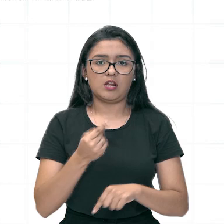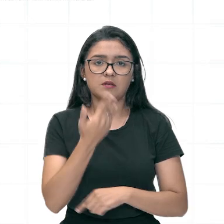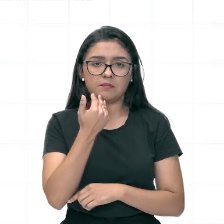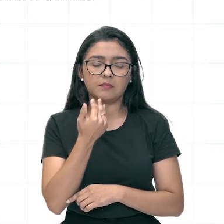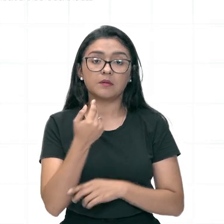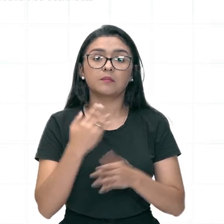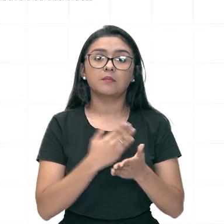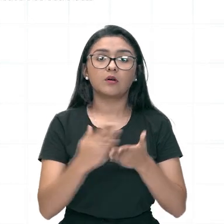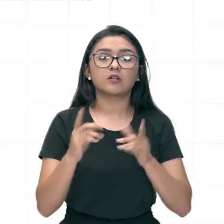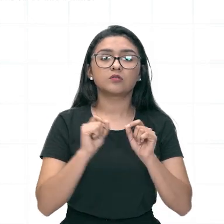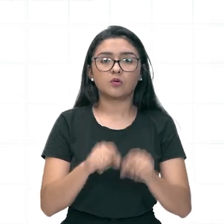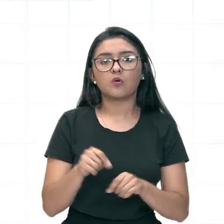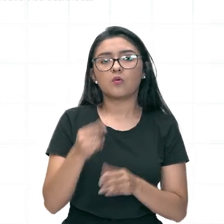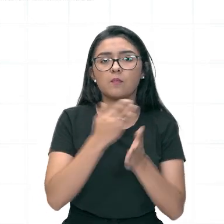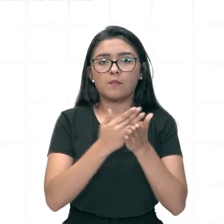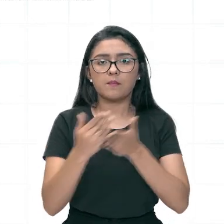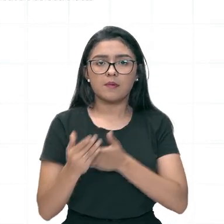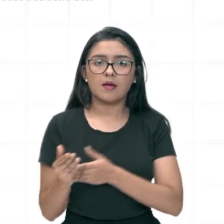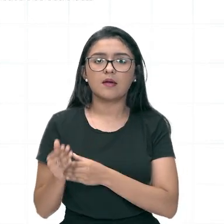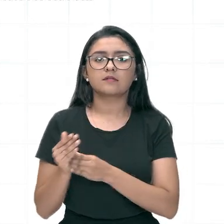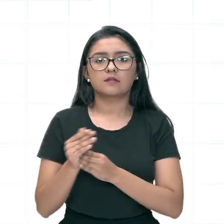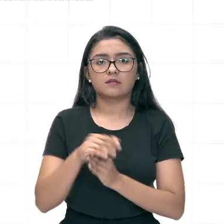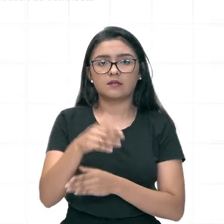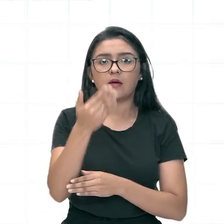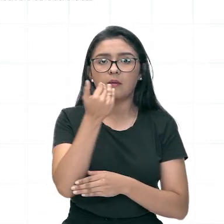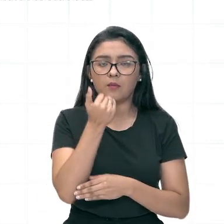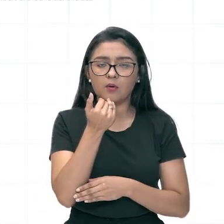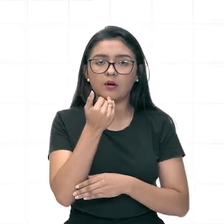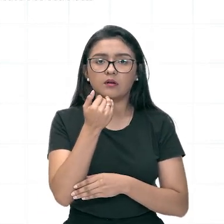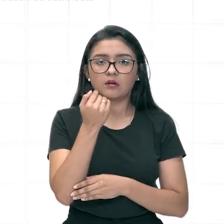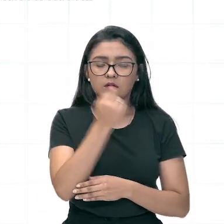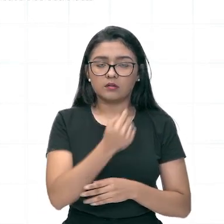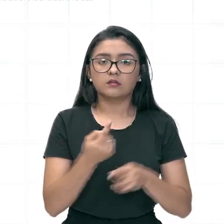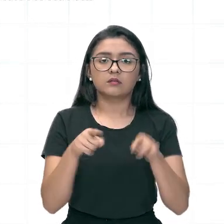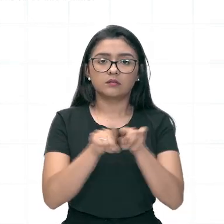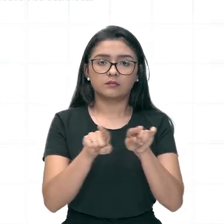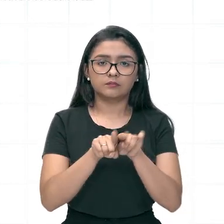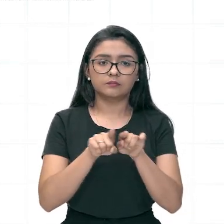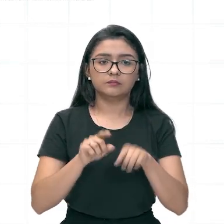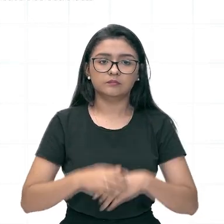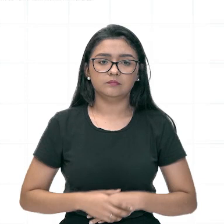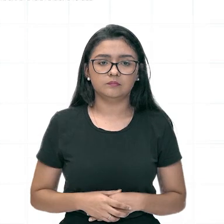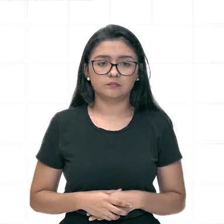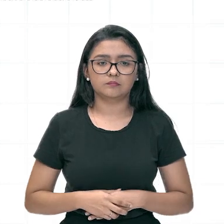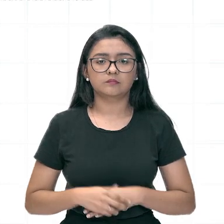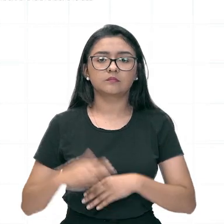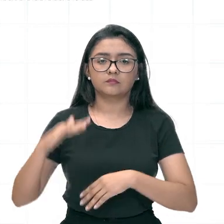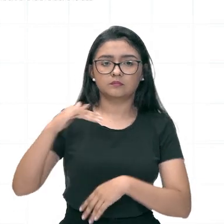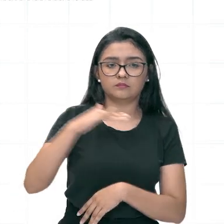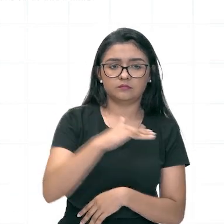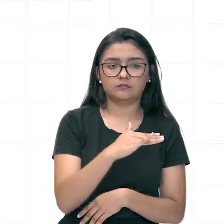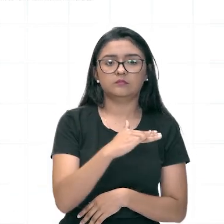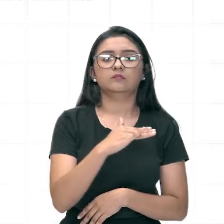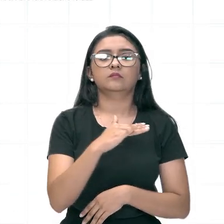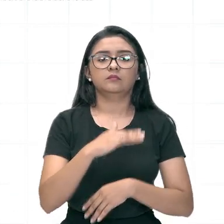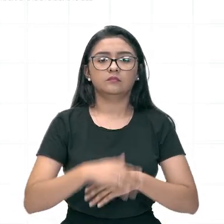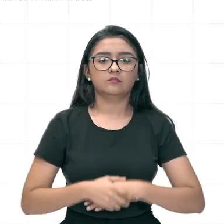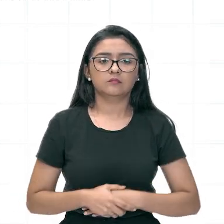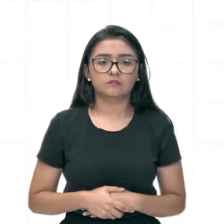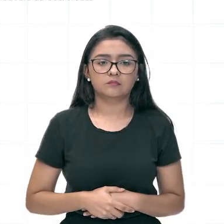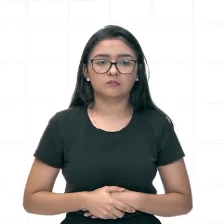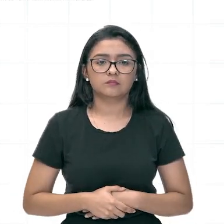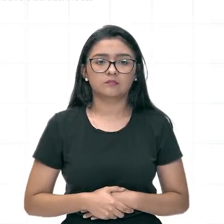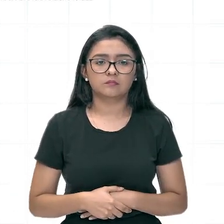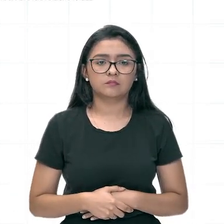porque ele vai iniciar na boca e finalizar, no caso dos répteis, em cloaca, né, que é aquela porção ali do corpo onde